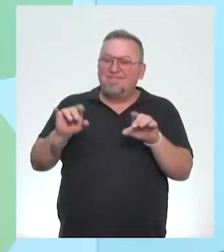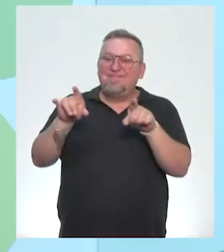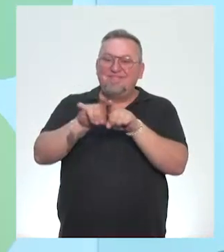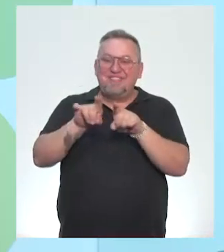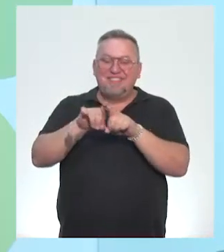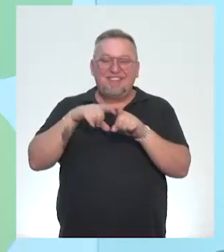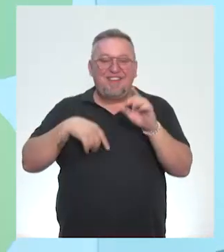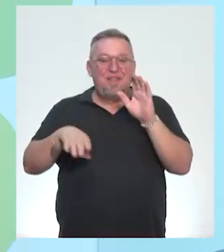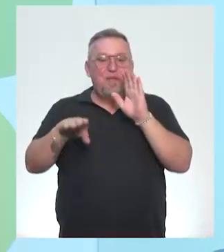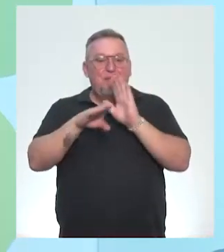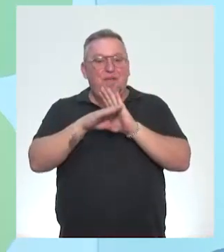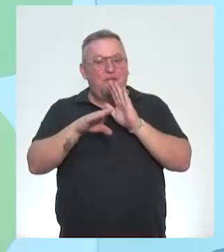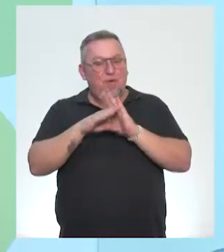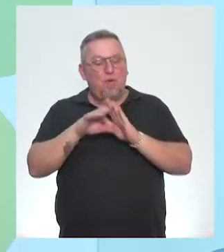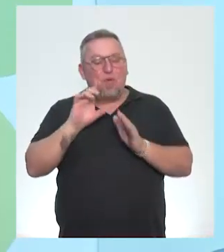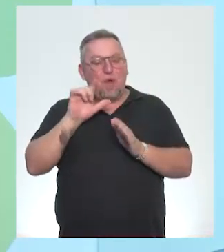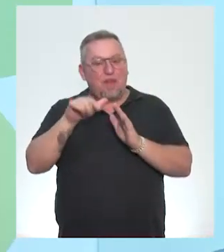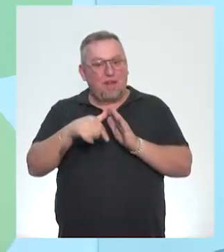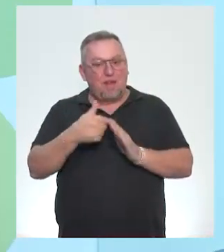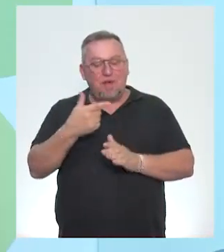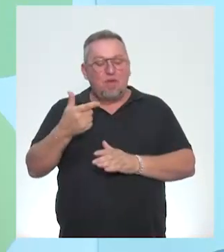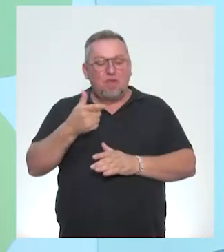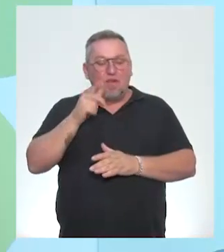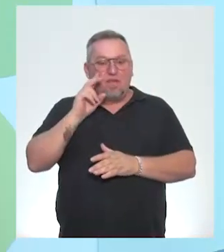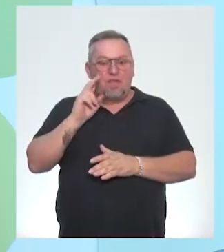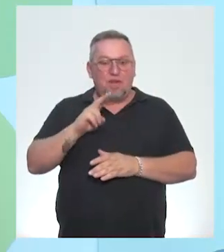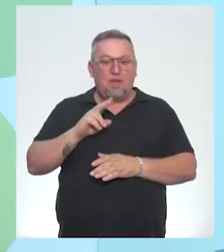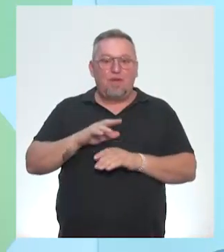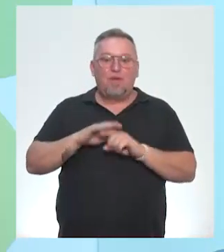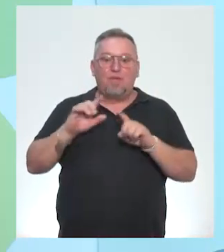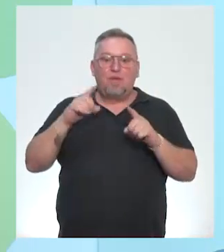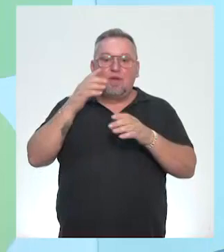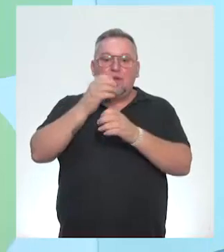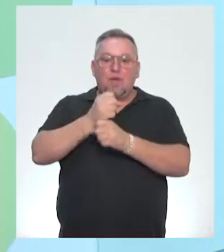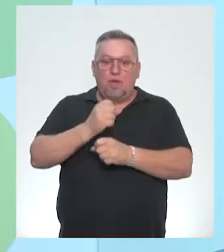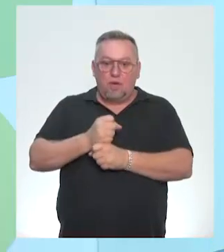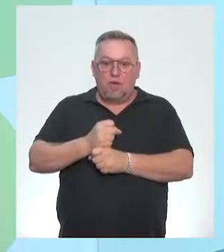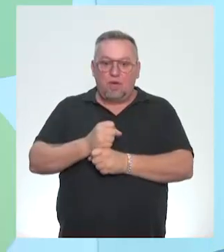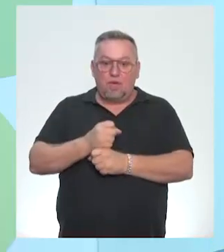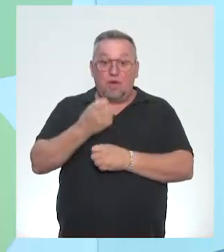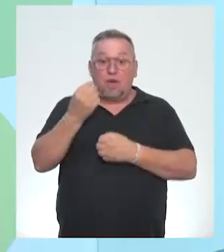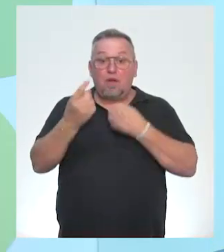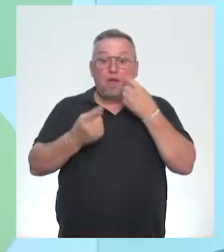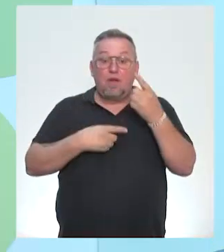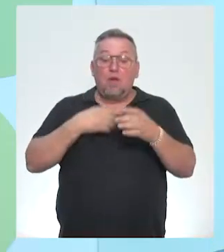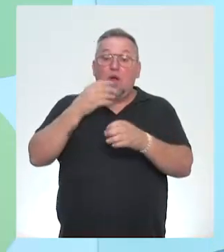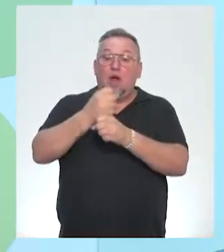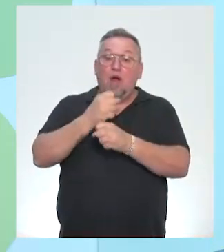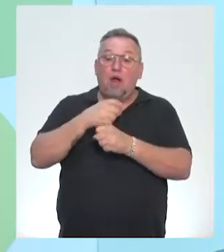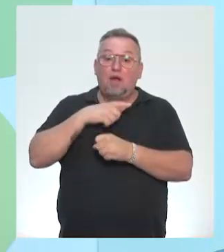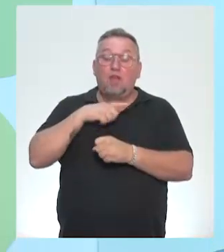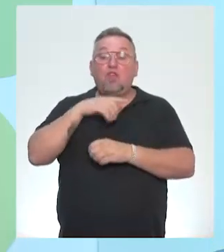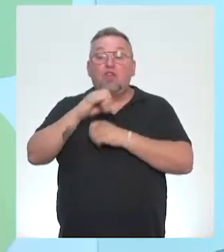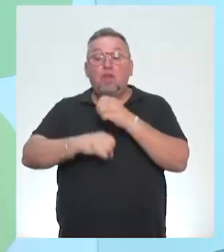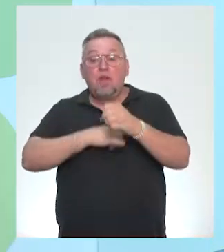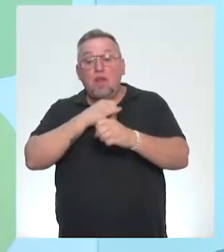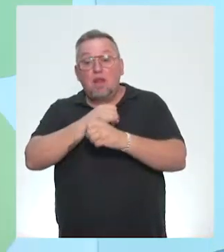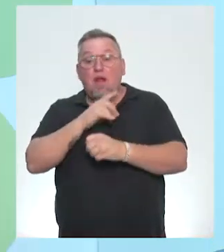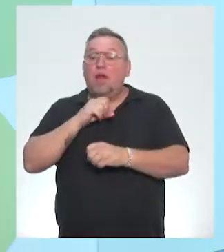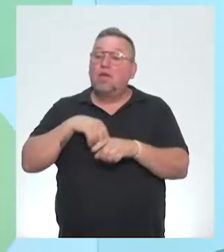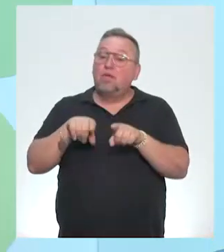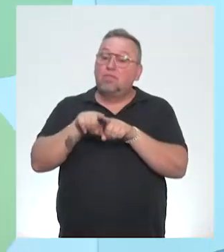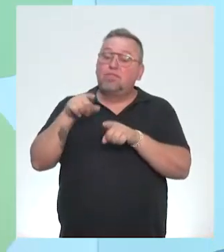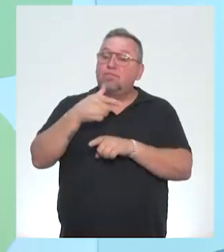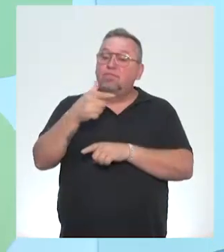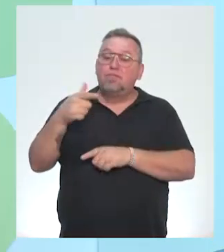porque chegou com delay, então não tinha visto. Mas Legal. eles calcularam certinho, alguns calcularam quem tinha internet e falaram,